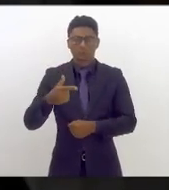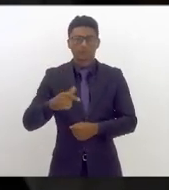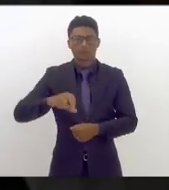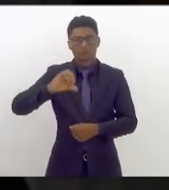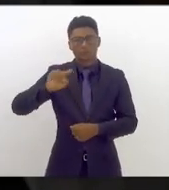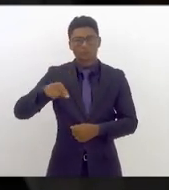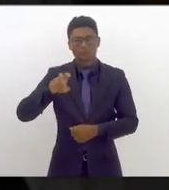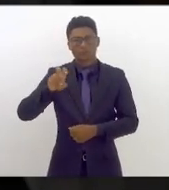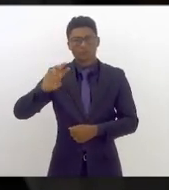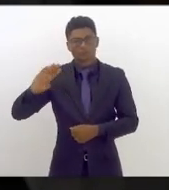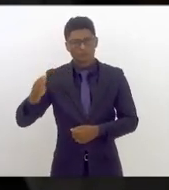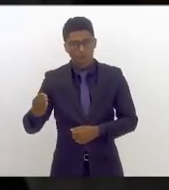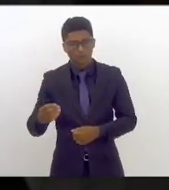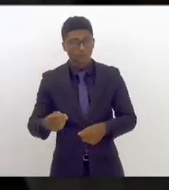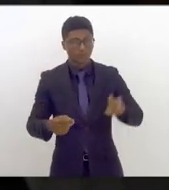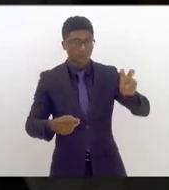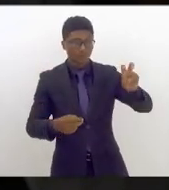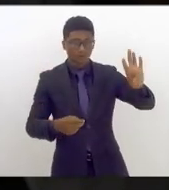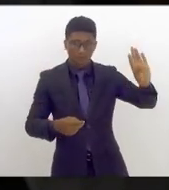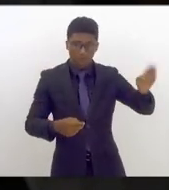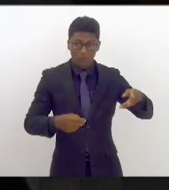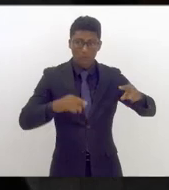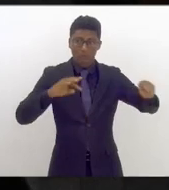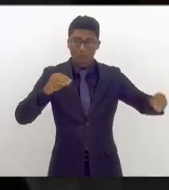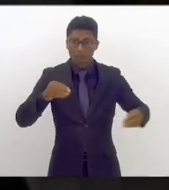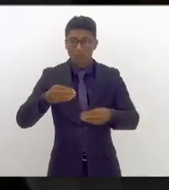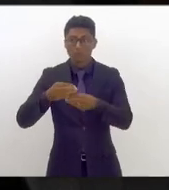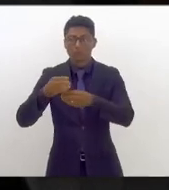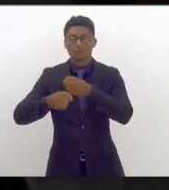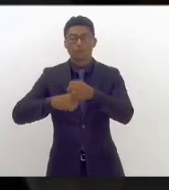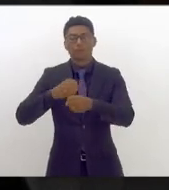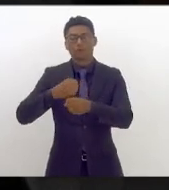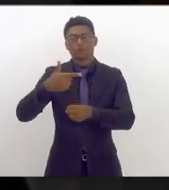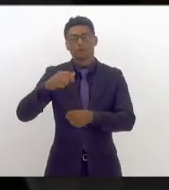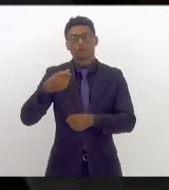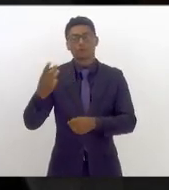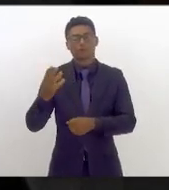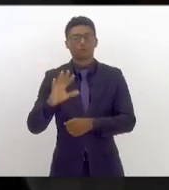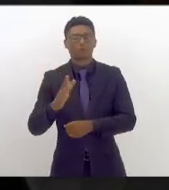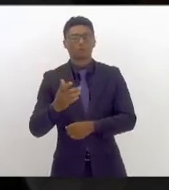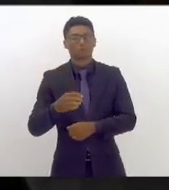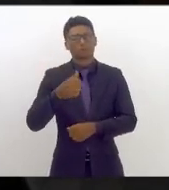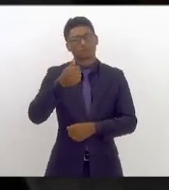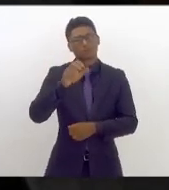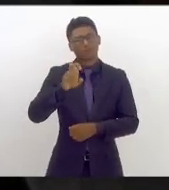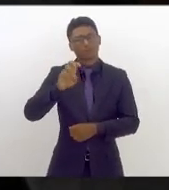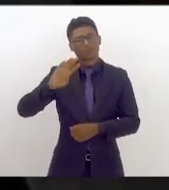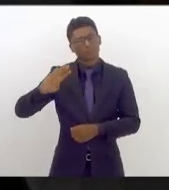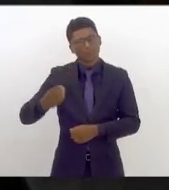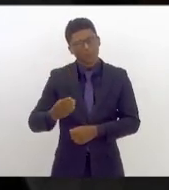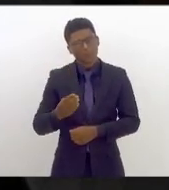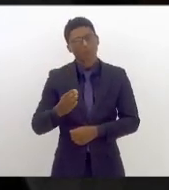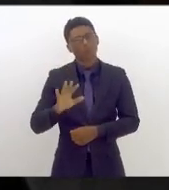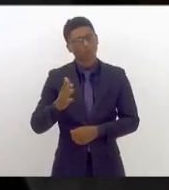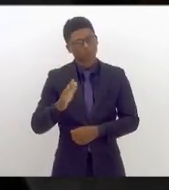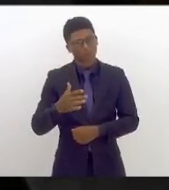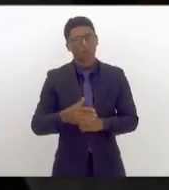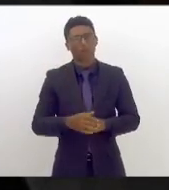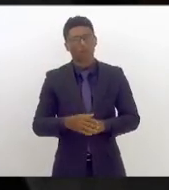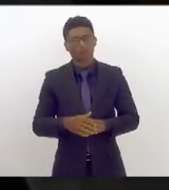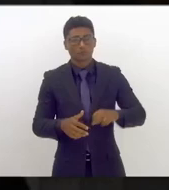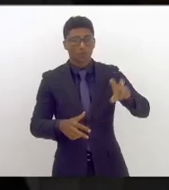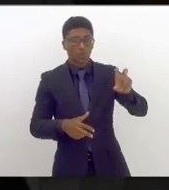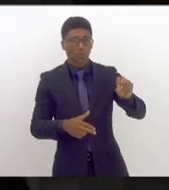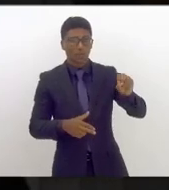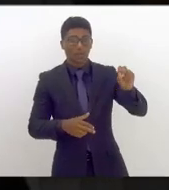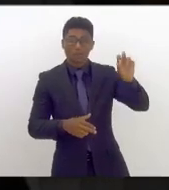com esse novo, outros 5 bilhões, o orçamento de 2023 vai ser de quase 15 bilhões, 14,5, quase 50% a